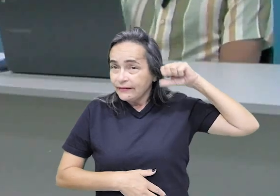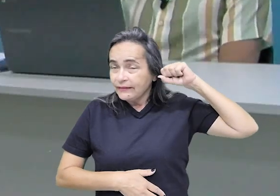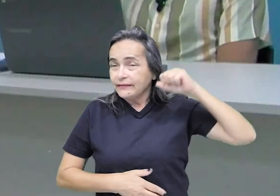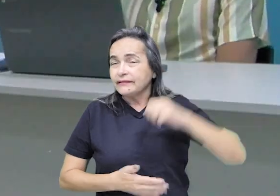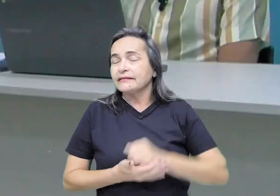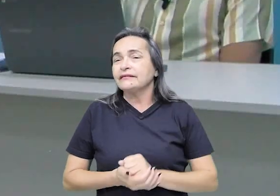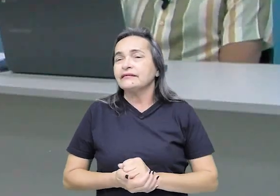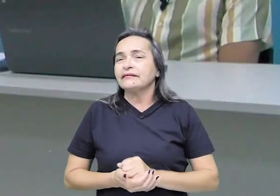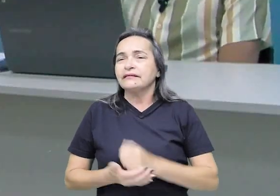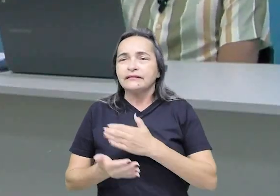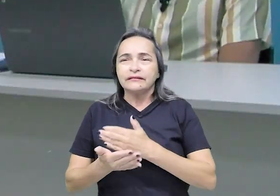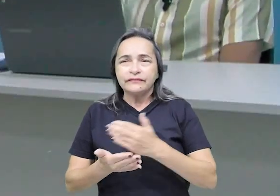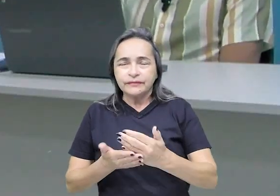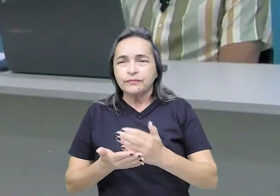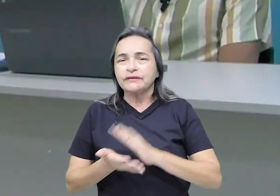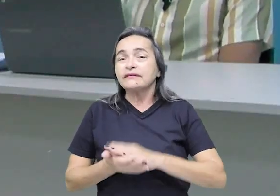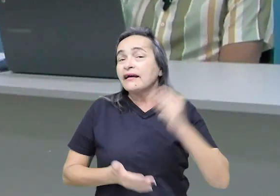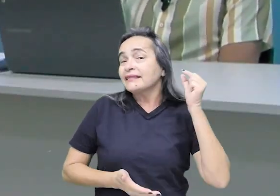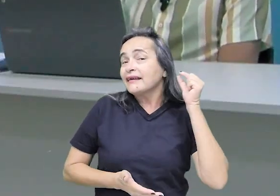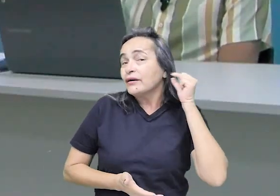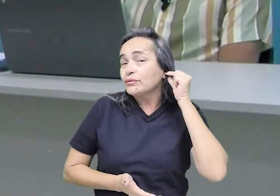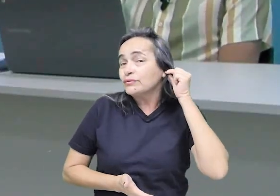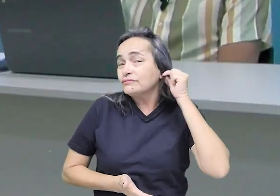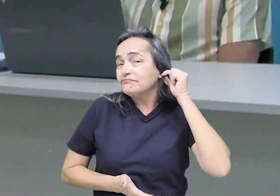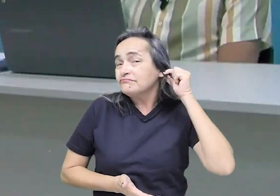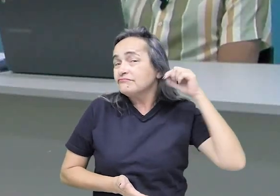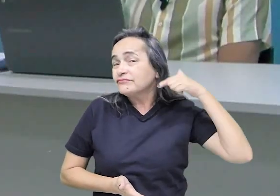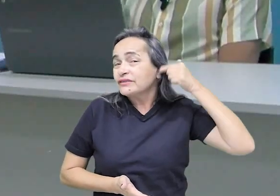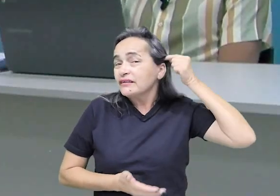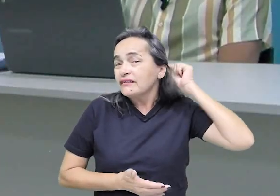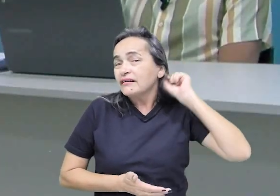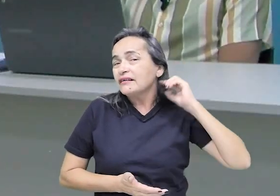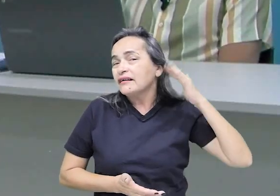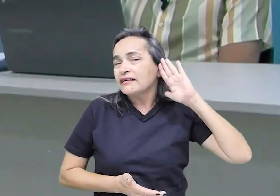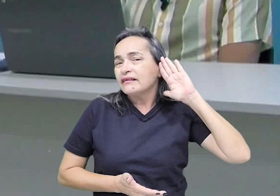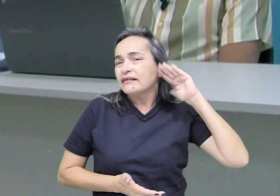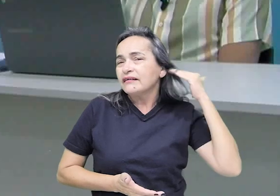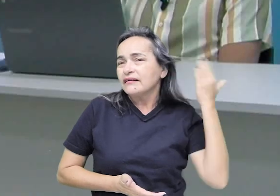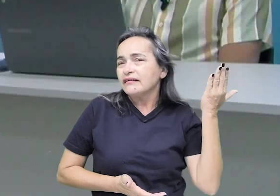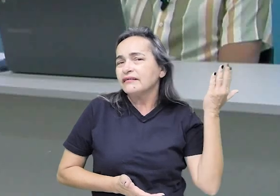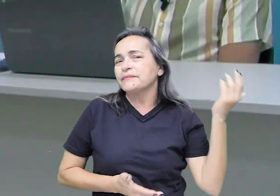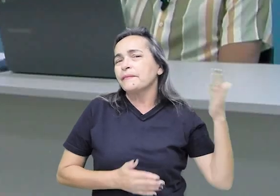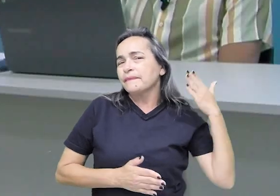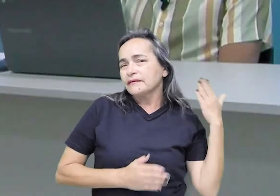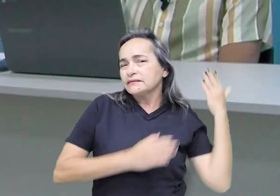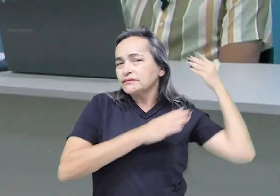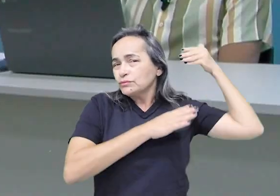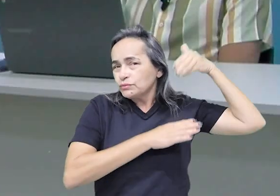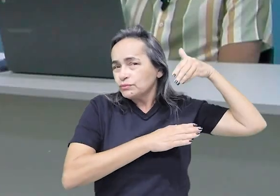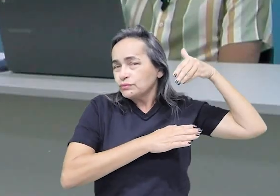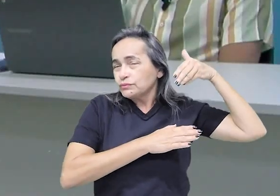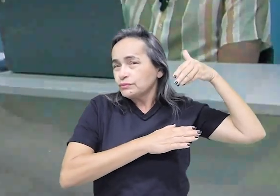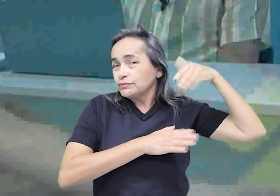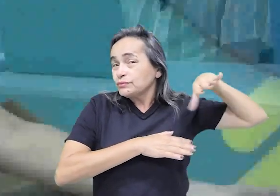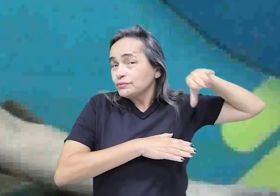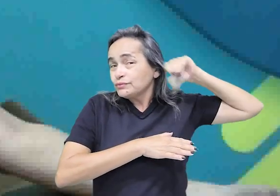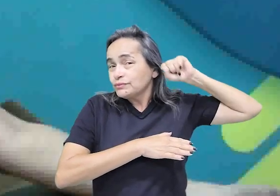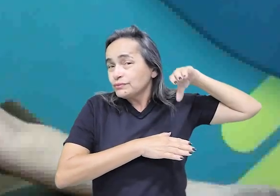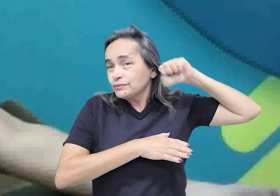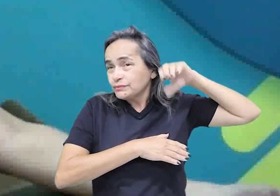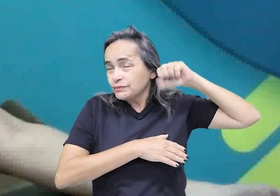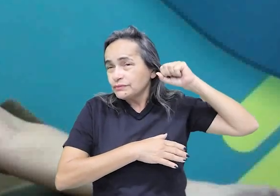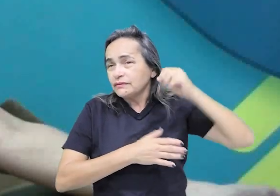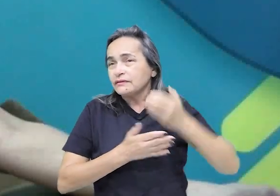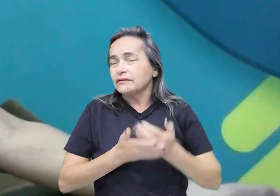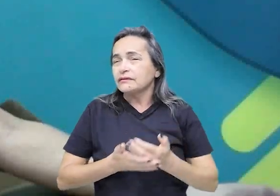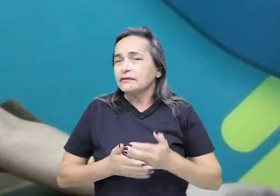do começo mesmo, né? Dessa orelhinha externa que a gente consegue perceber aqui, que é a entrada, a porta de entrada da nossa audição. A